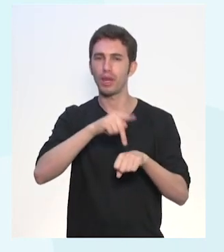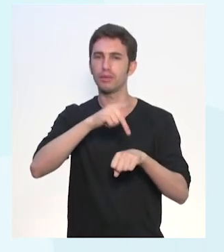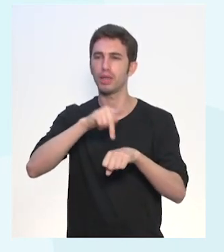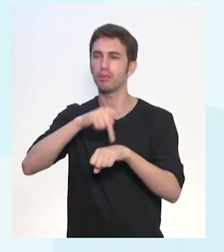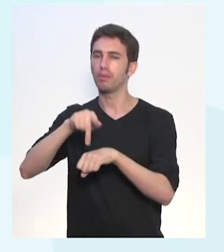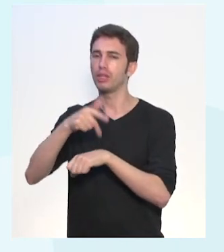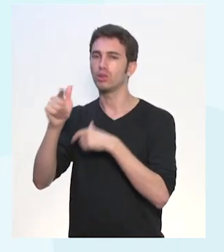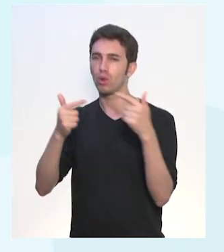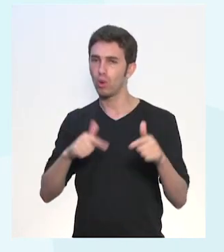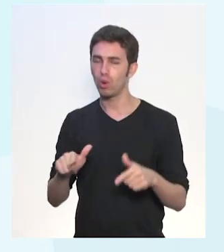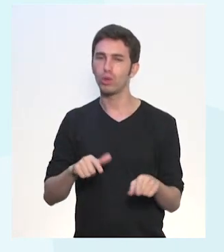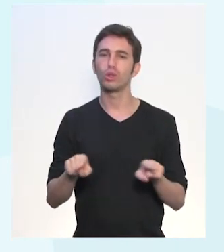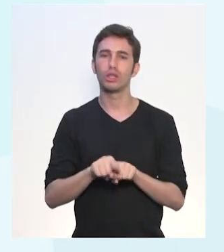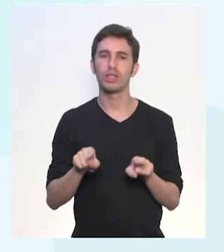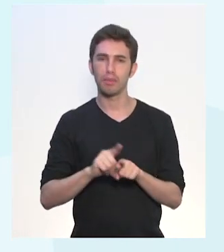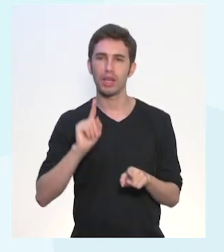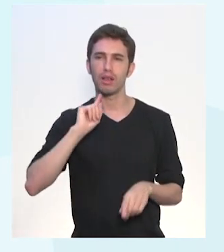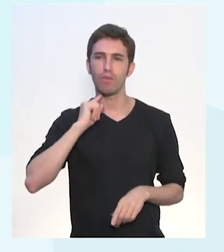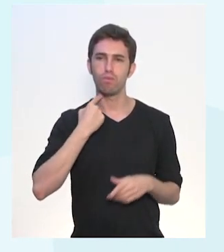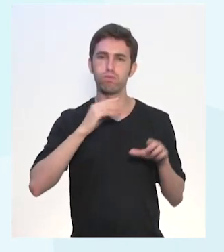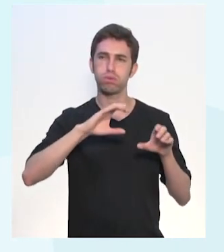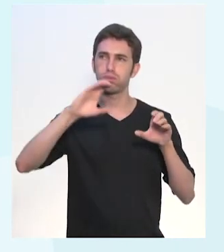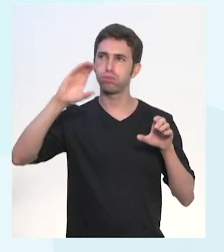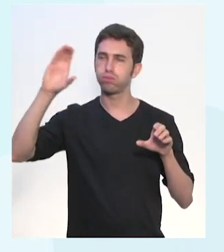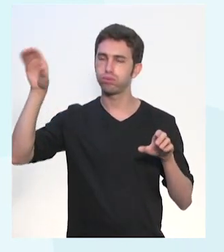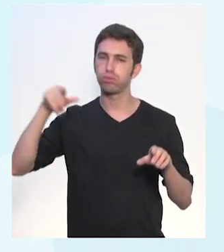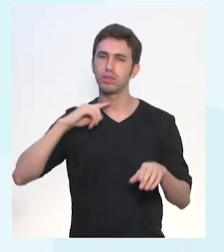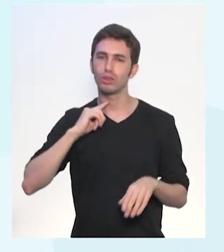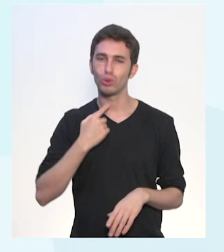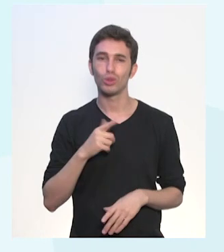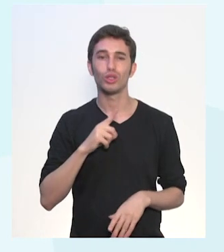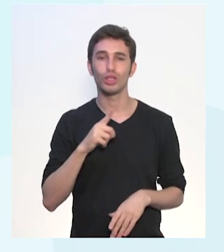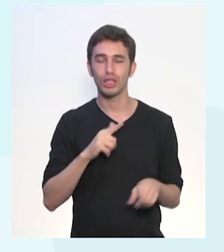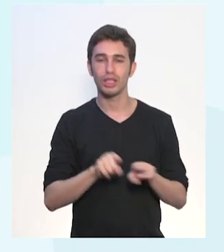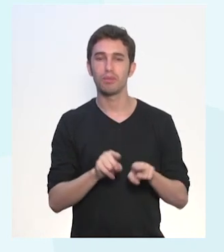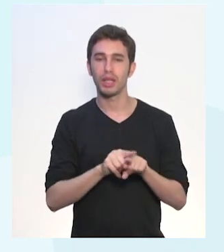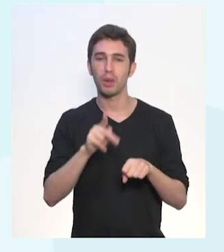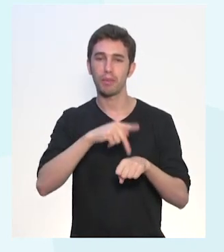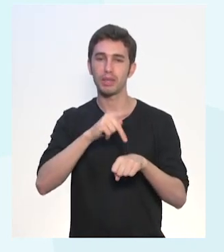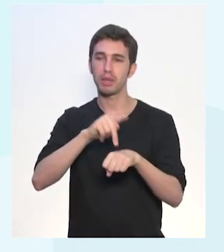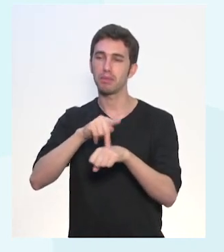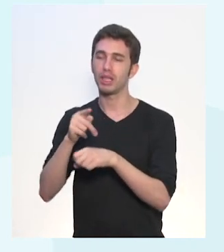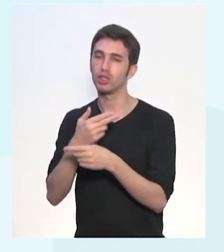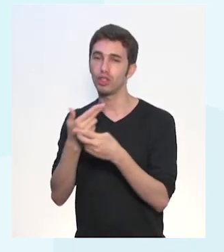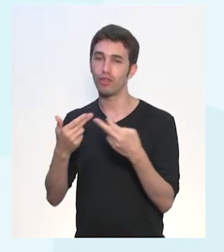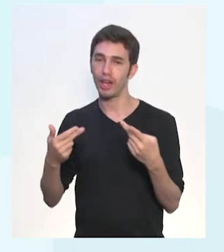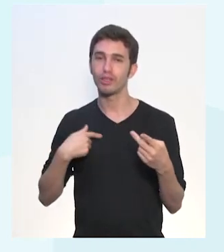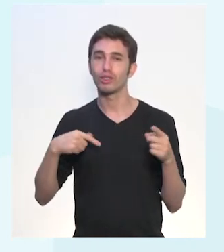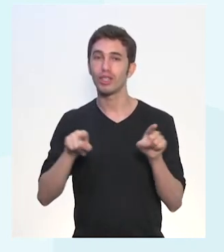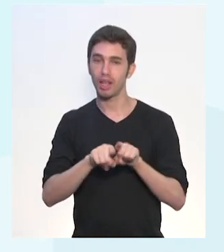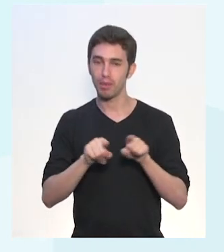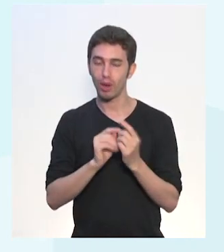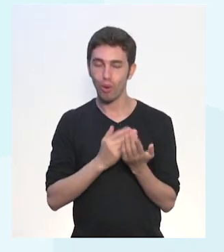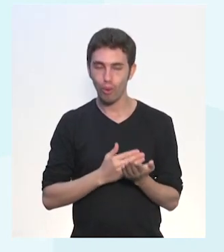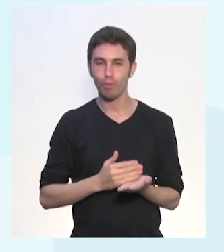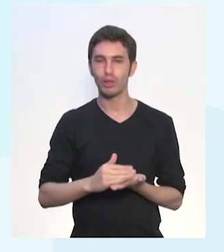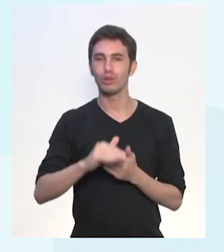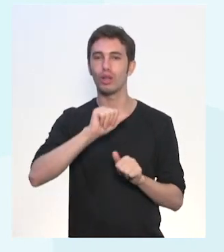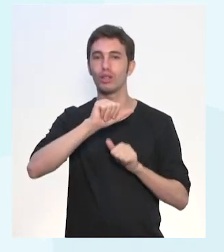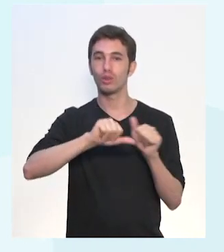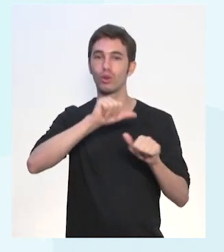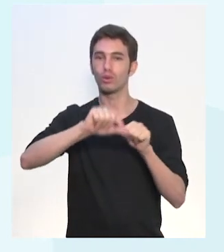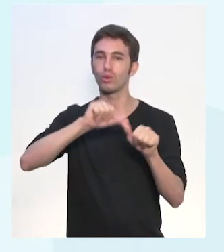essa transformação de paisagem. Outros países, com o passar do tempo, começaram a ter essa transformação, né, da